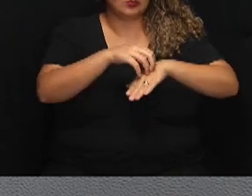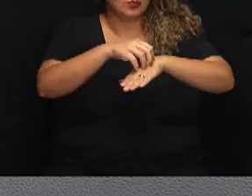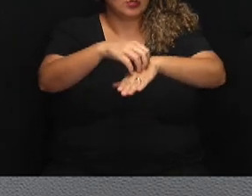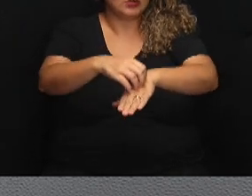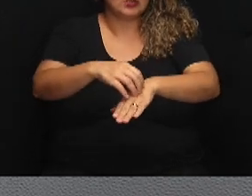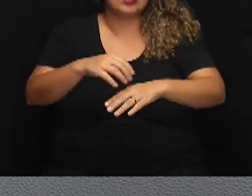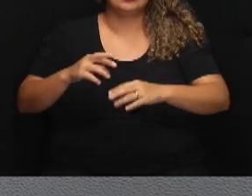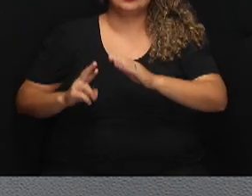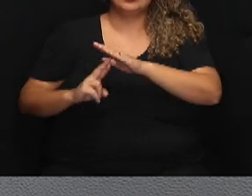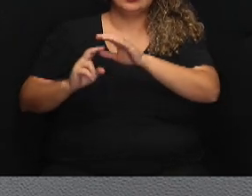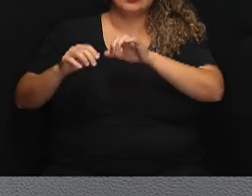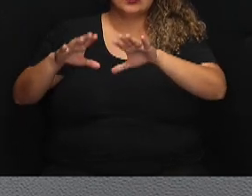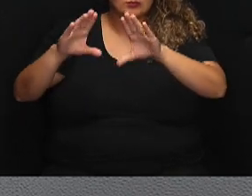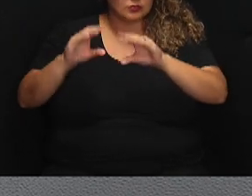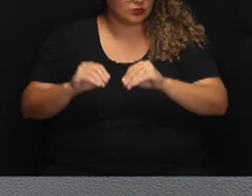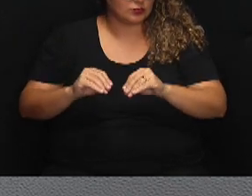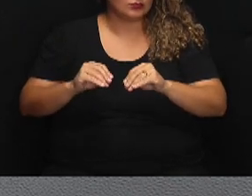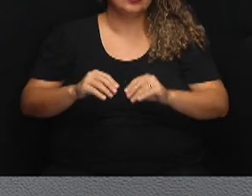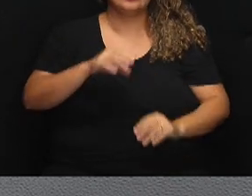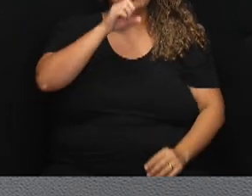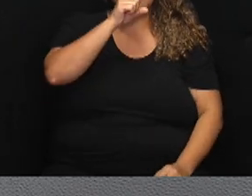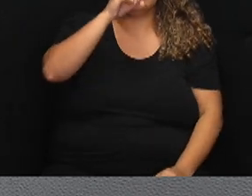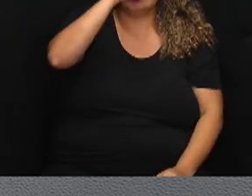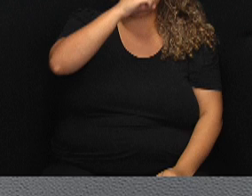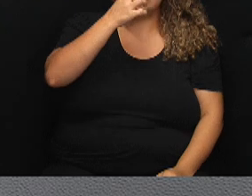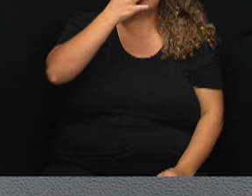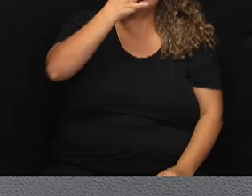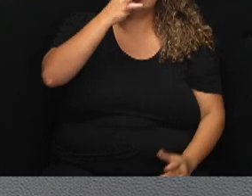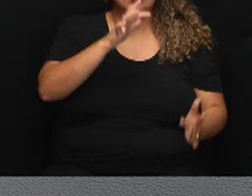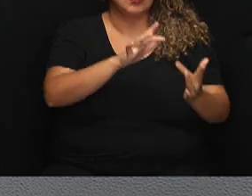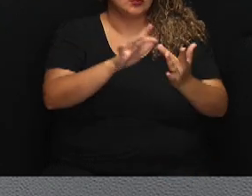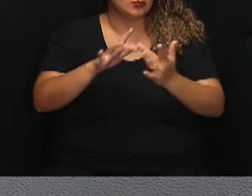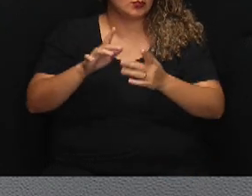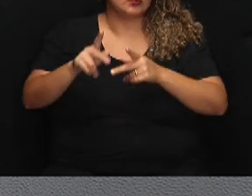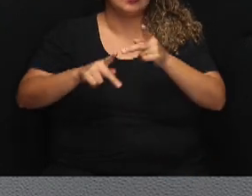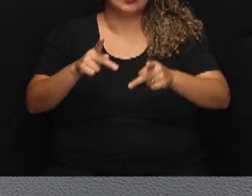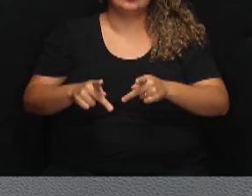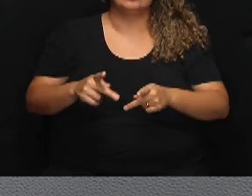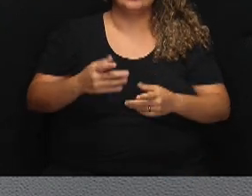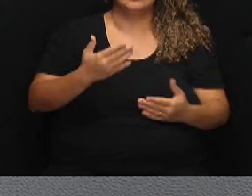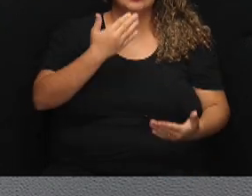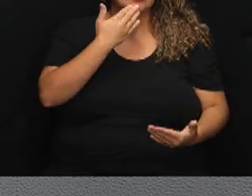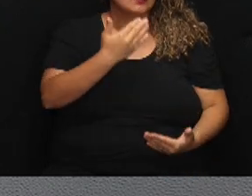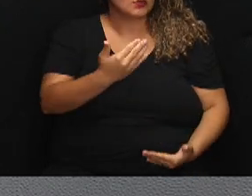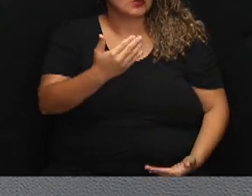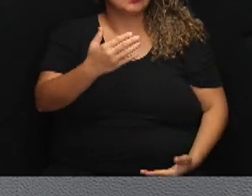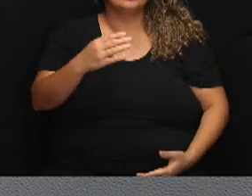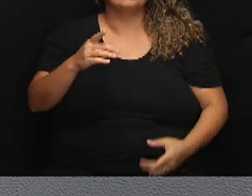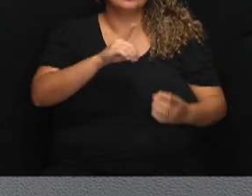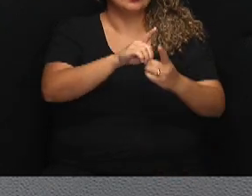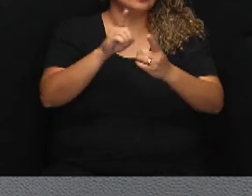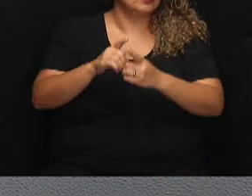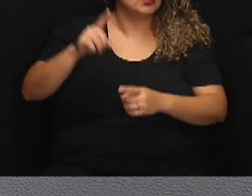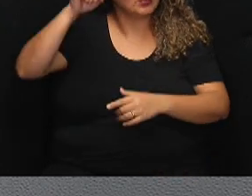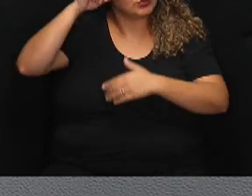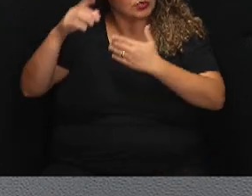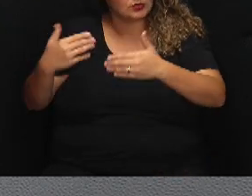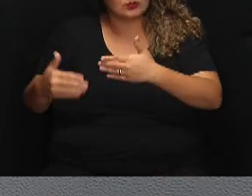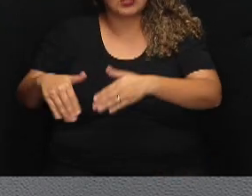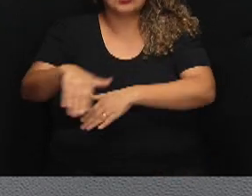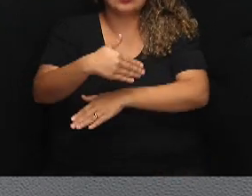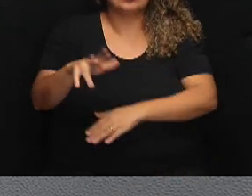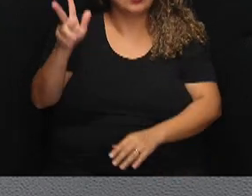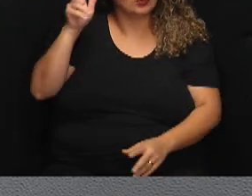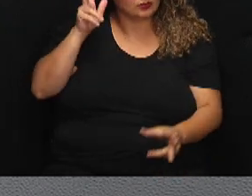nas feiras noturnas, nos finais de semana, para ter contato com a população, para atender as demandas. A gente está diariamente nas ruas para ouvir